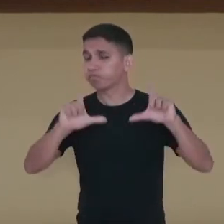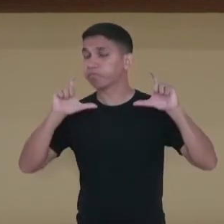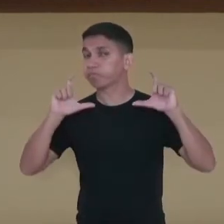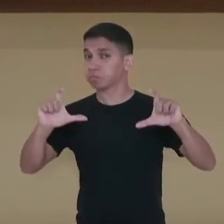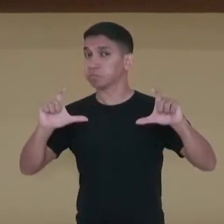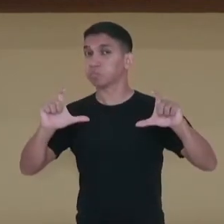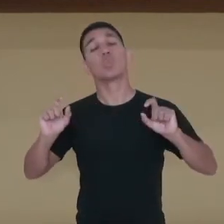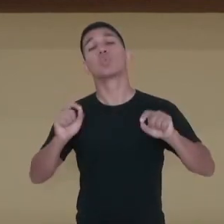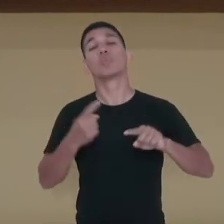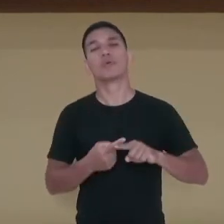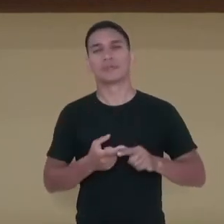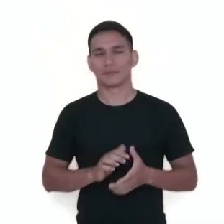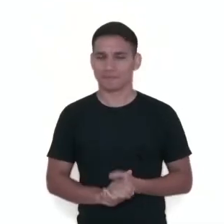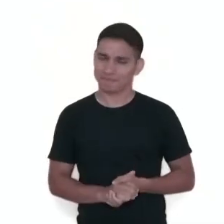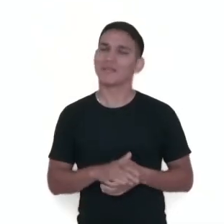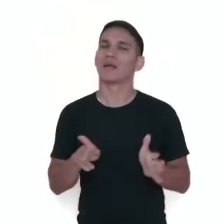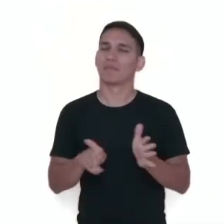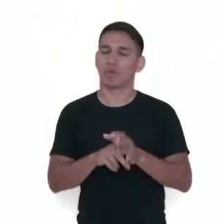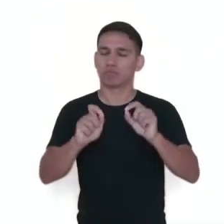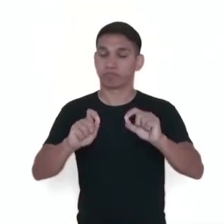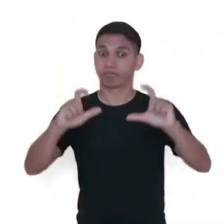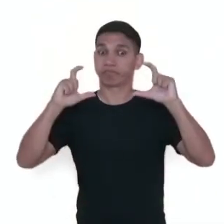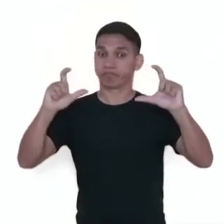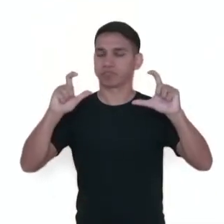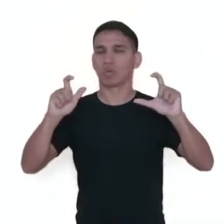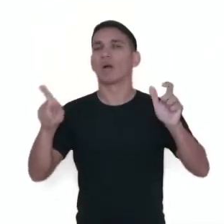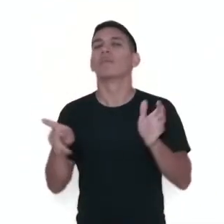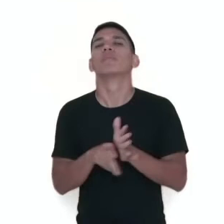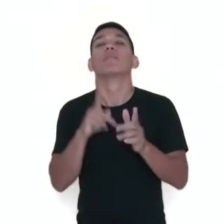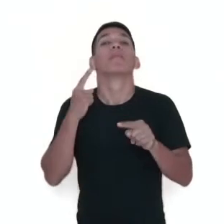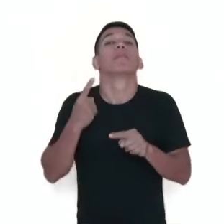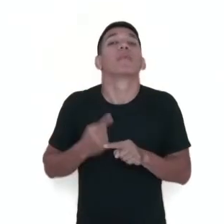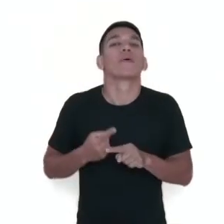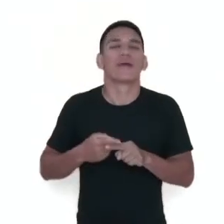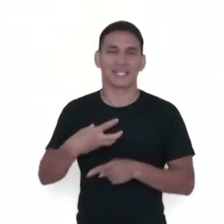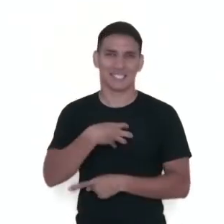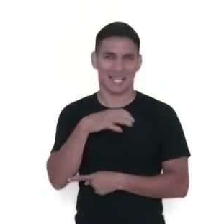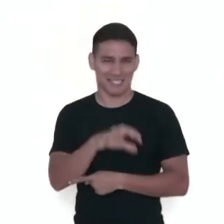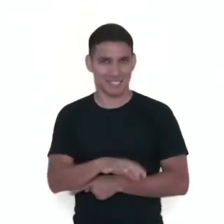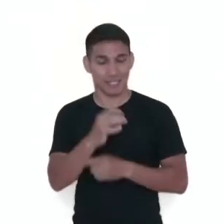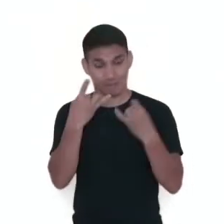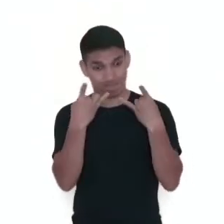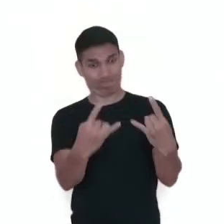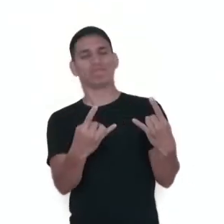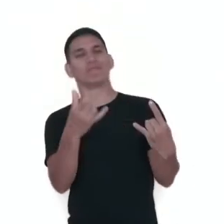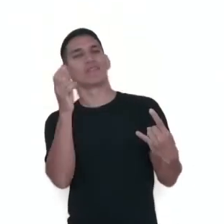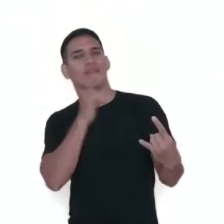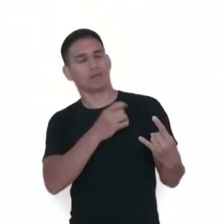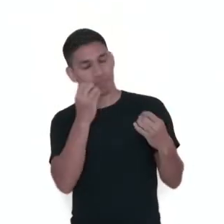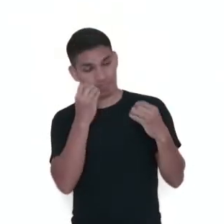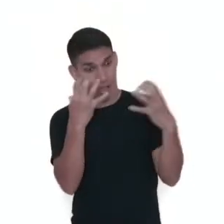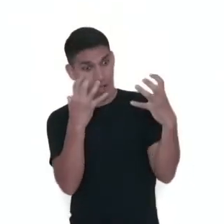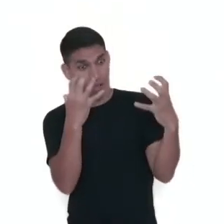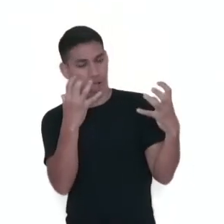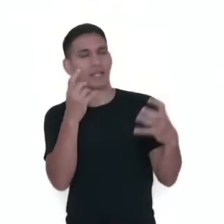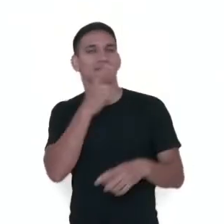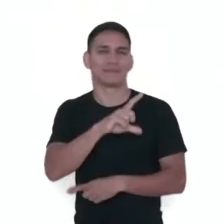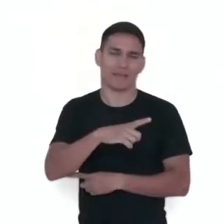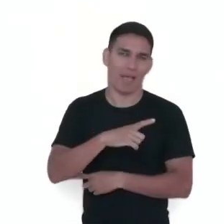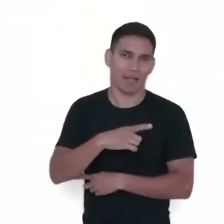letra maiúscula? Ela aparece maiúscula porque dessa maneira ela se destaca, ela salta aos olhos,